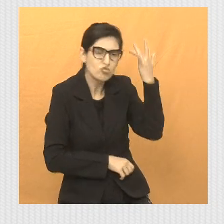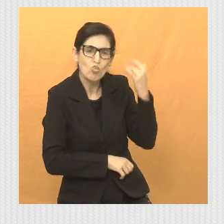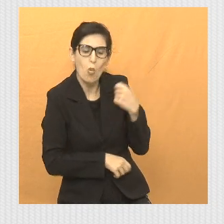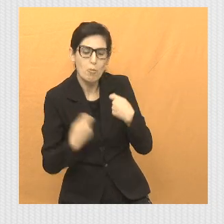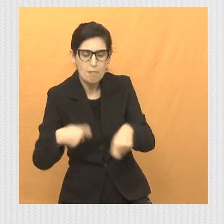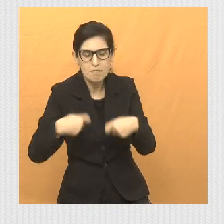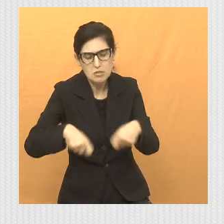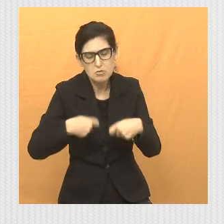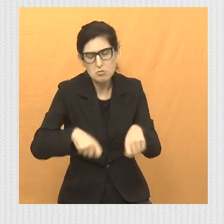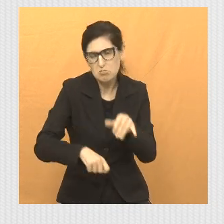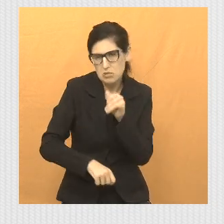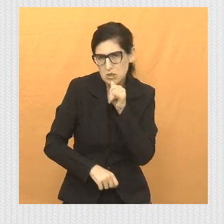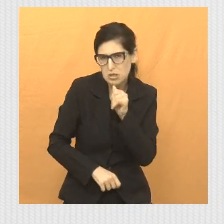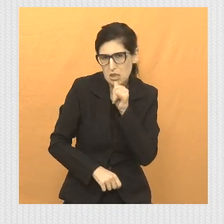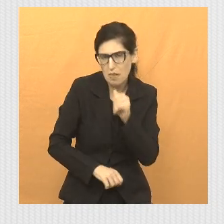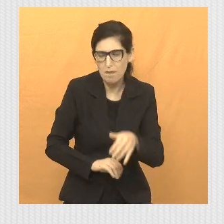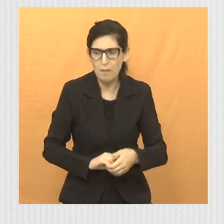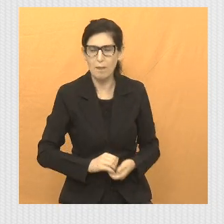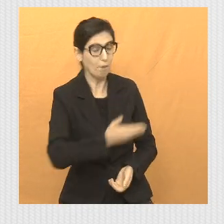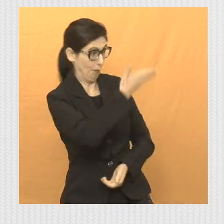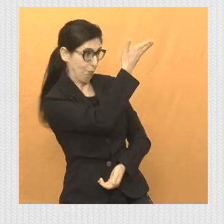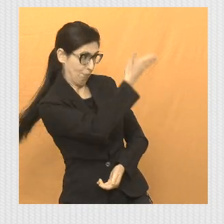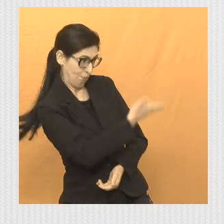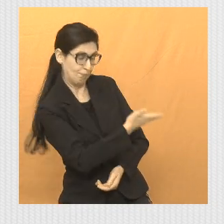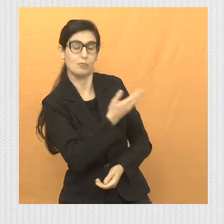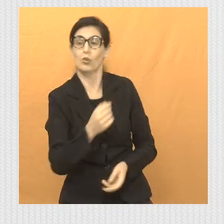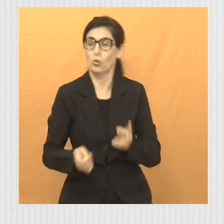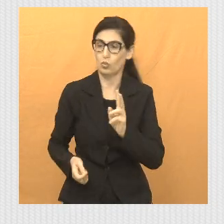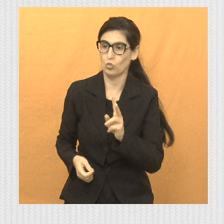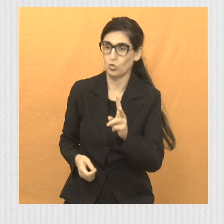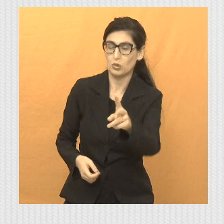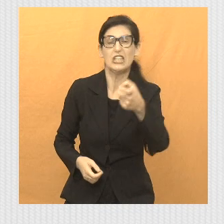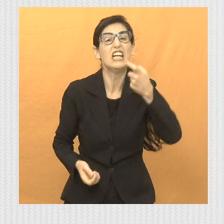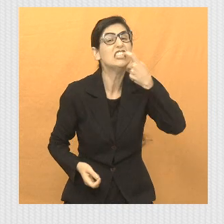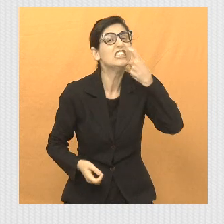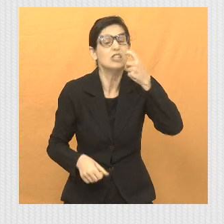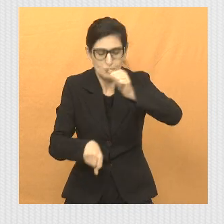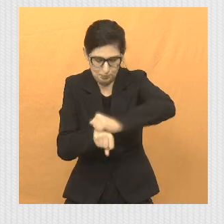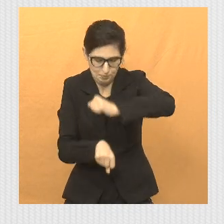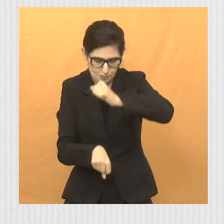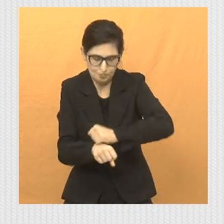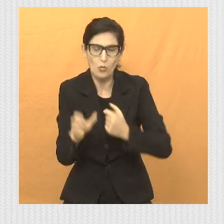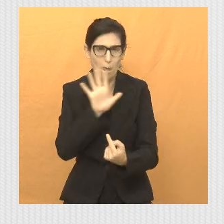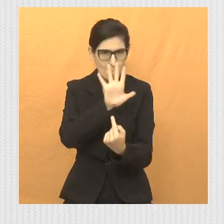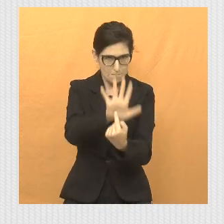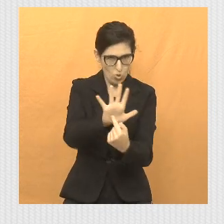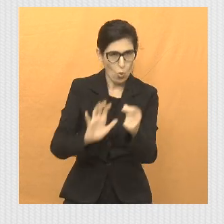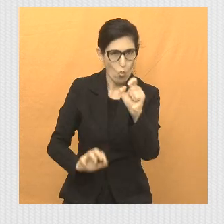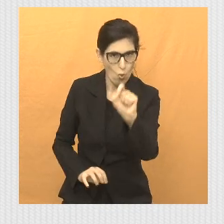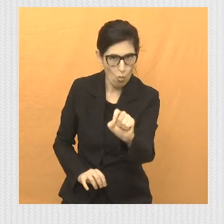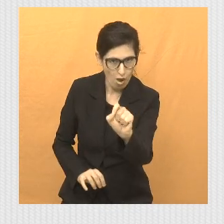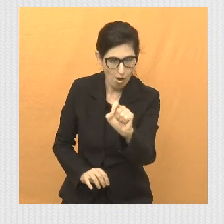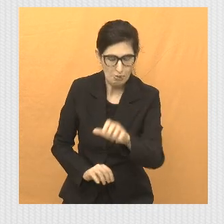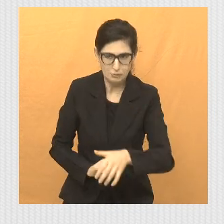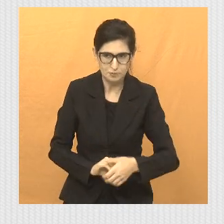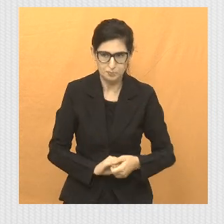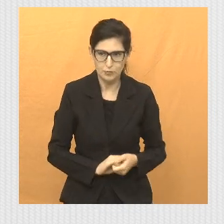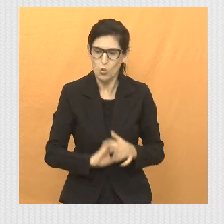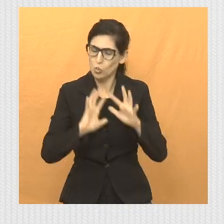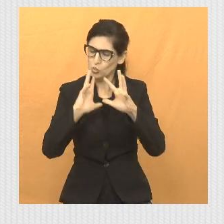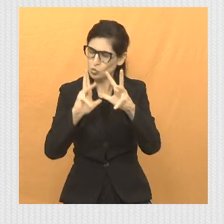Próximo quadro, ainda falando sobre odontologia, mostra os tratamentos